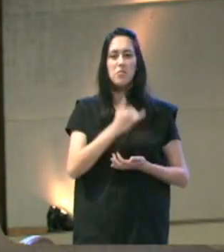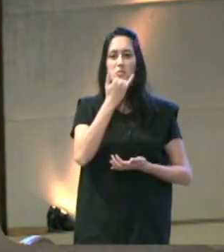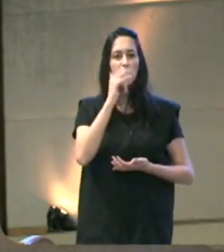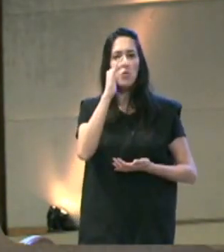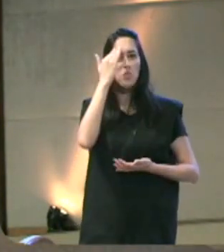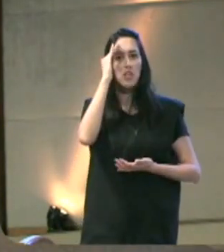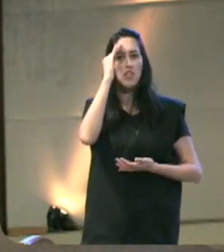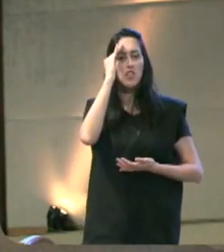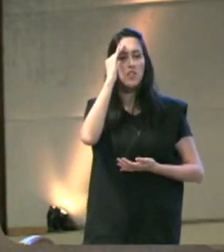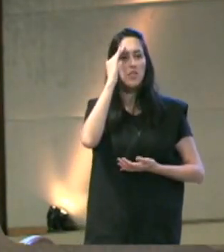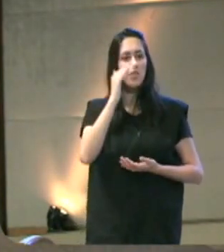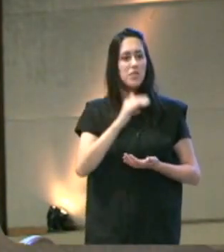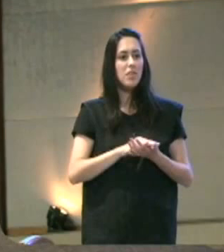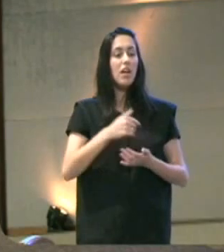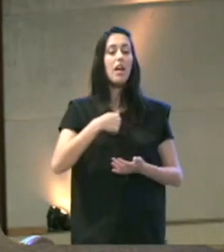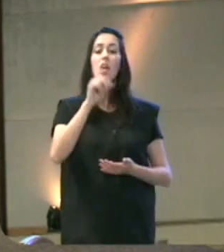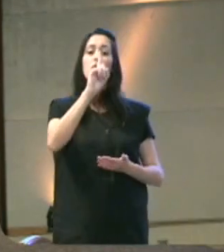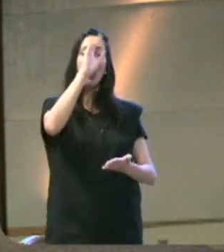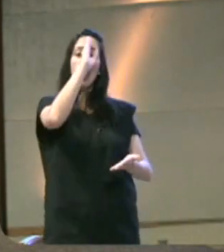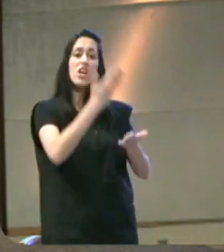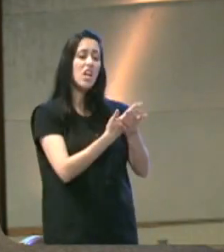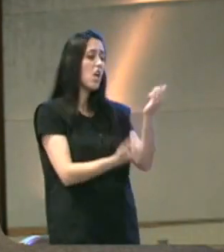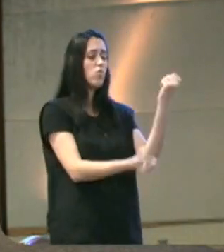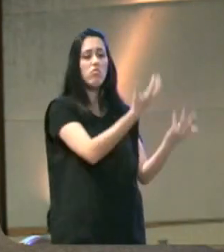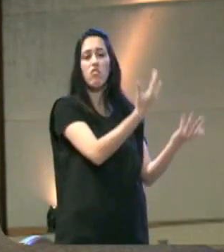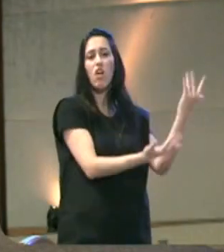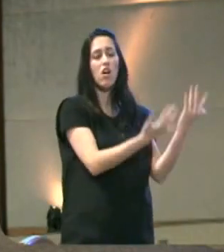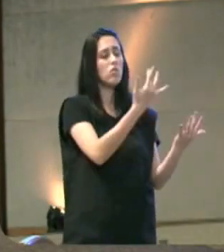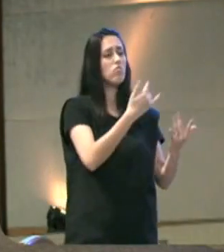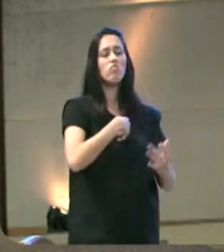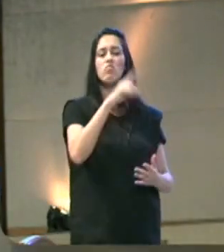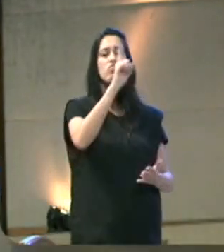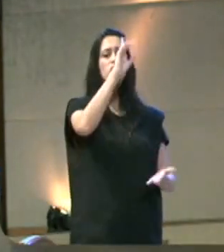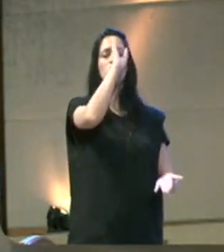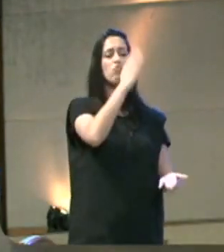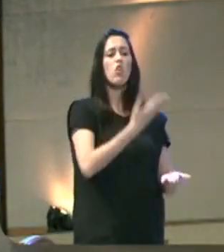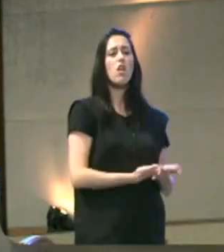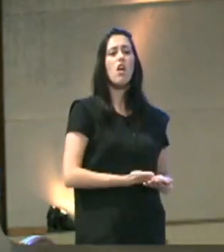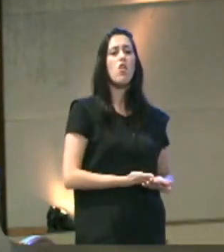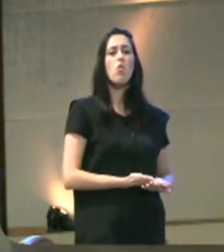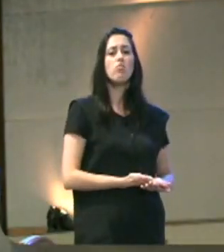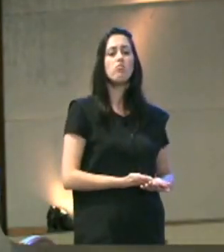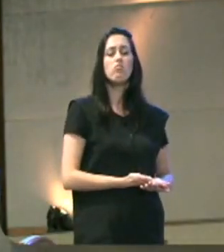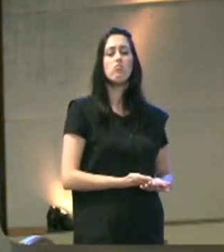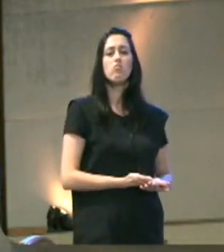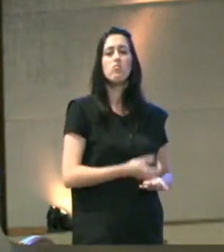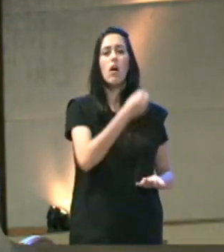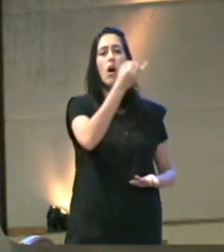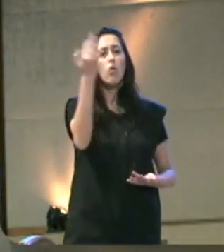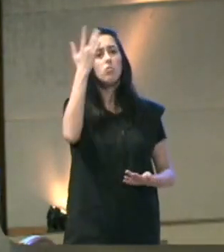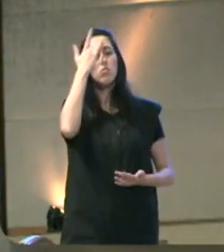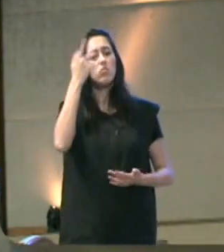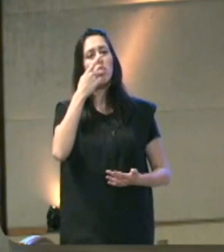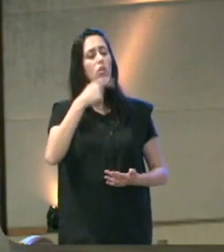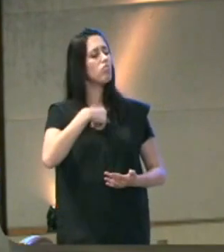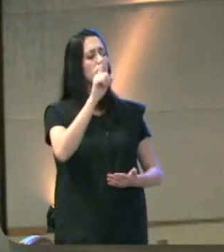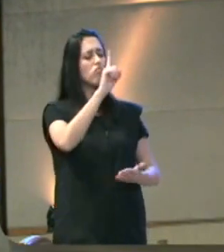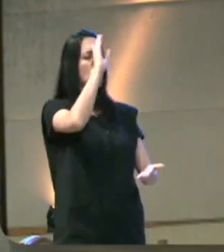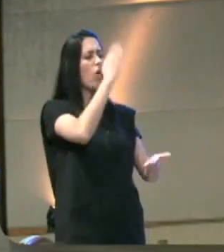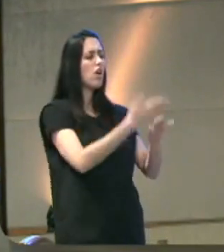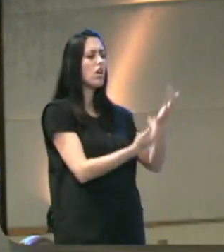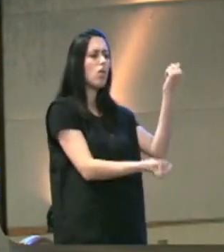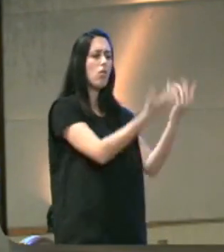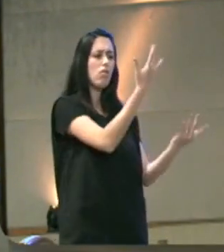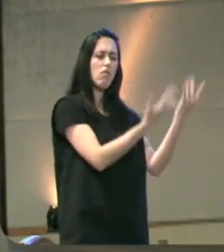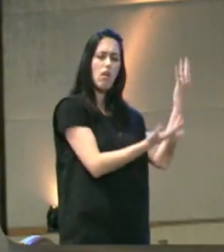pensamento? Eu vou dizer para você de onde veio: do Deus desse século. Porque Deus revela